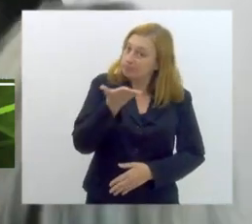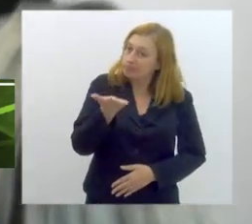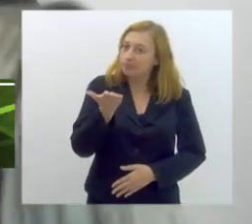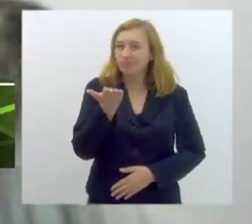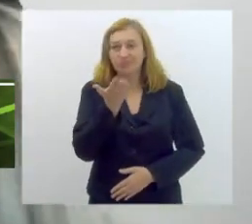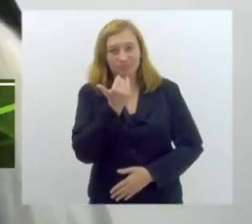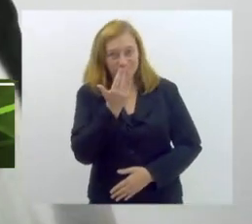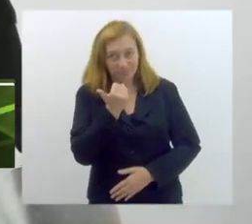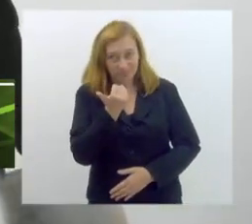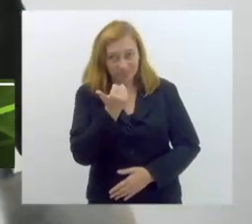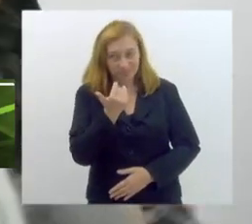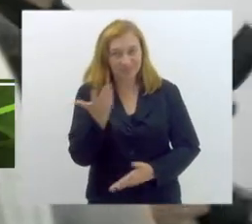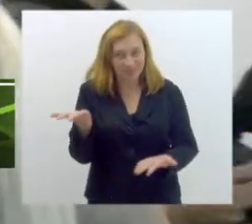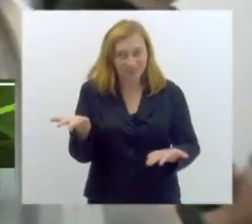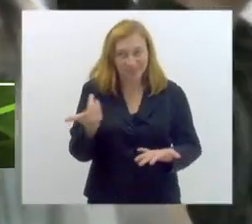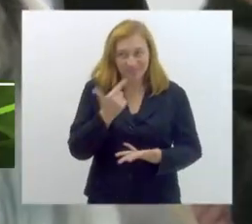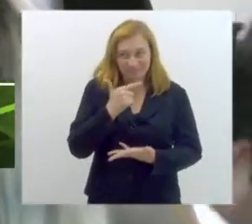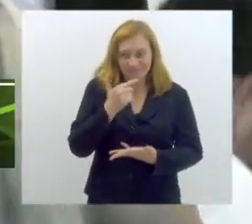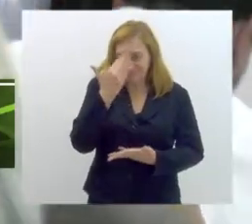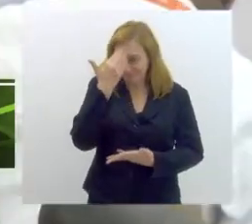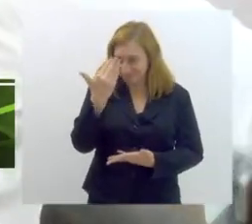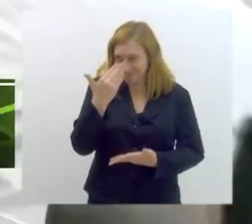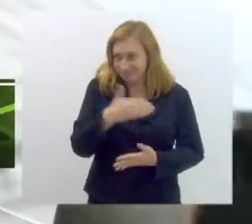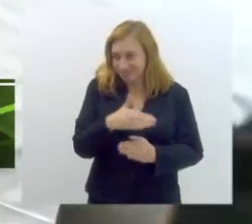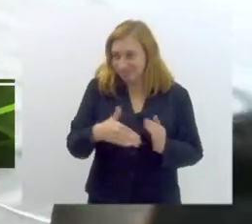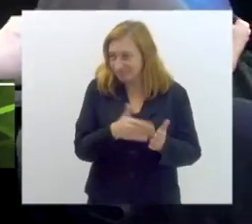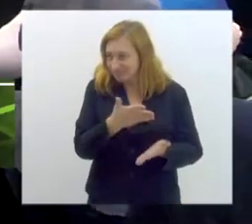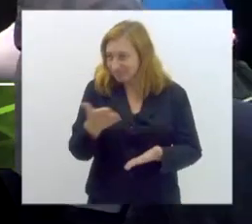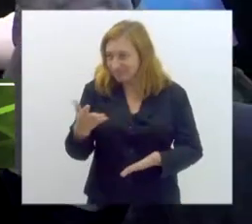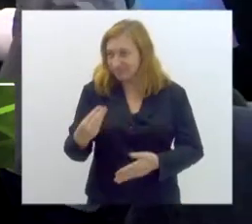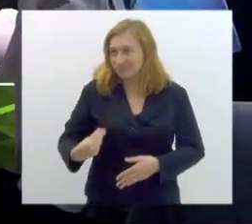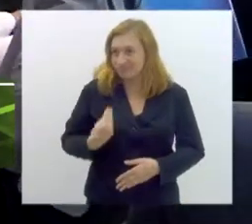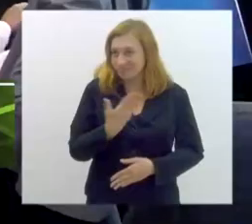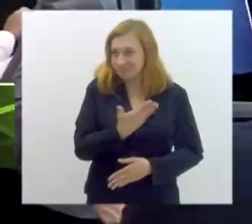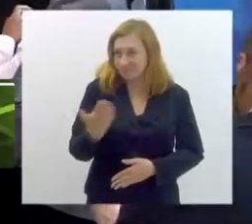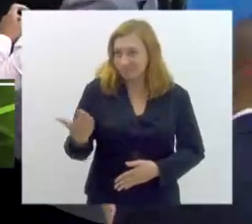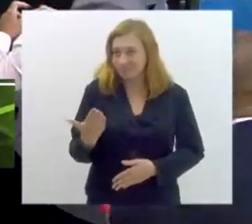lanche. Okay? Muito obrigado a todos, a presença de todos.